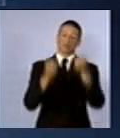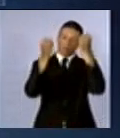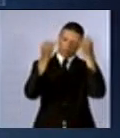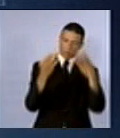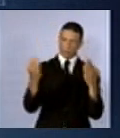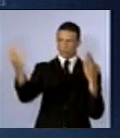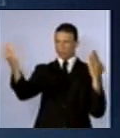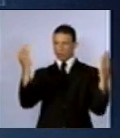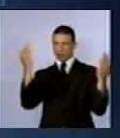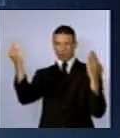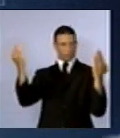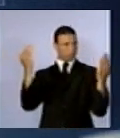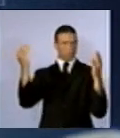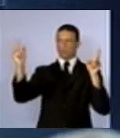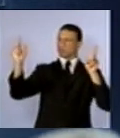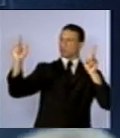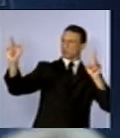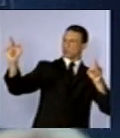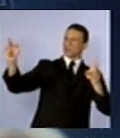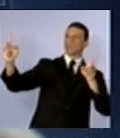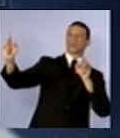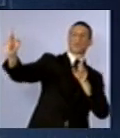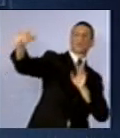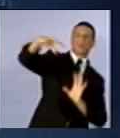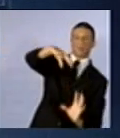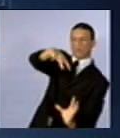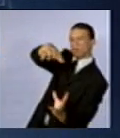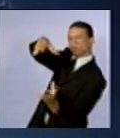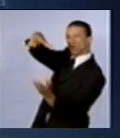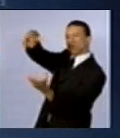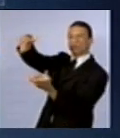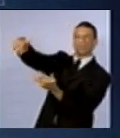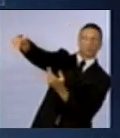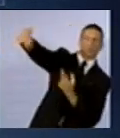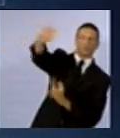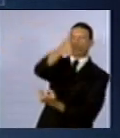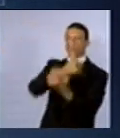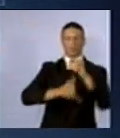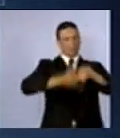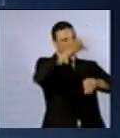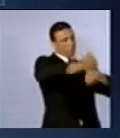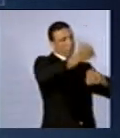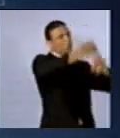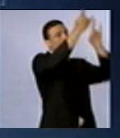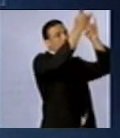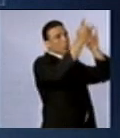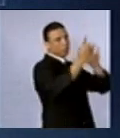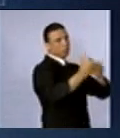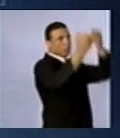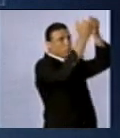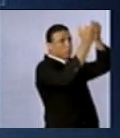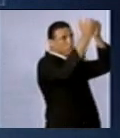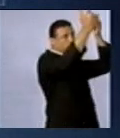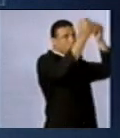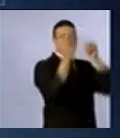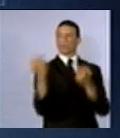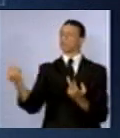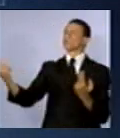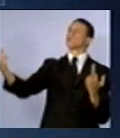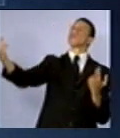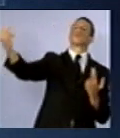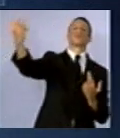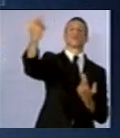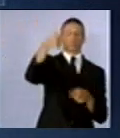similaridade importante de padrões internacionais entre as torres, as características das torres de transmissão e